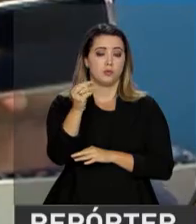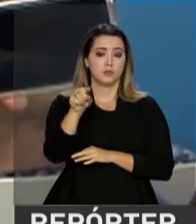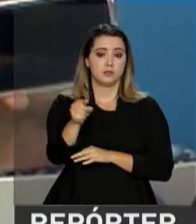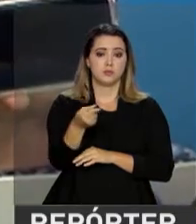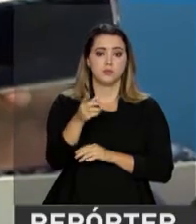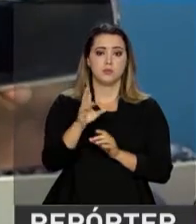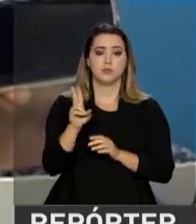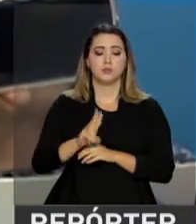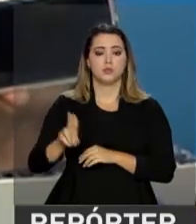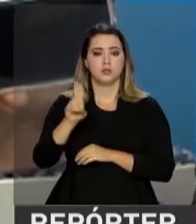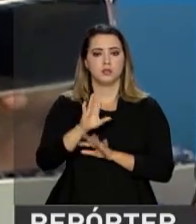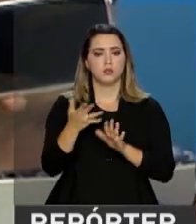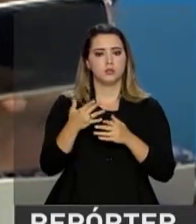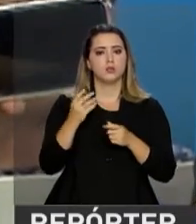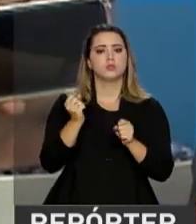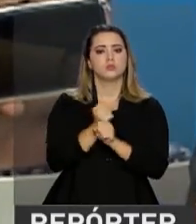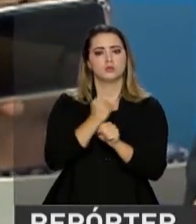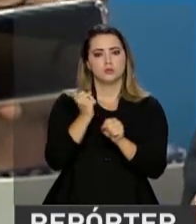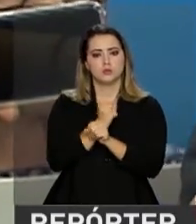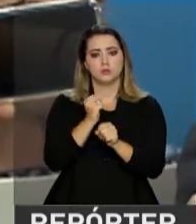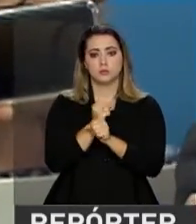pelo menos em produção nesse exato momento